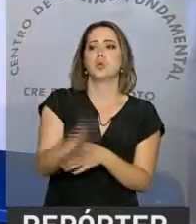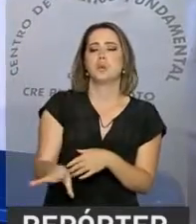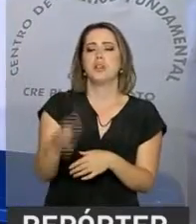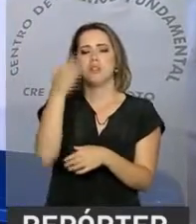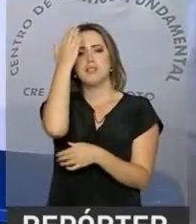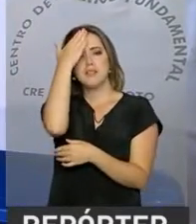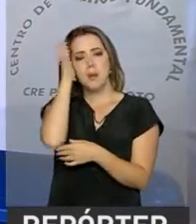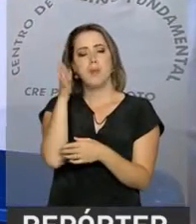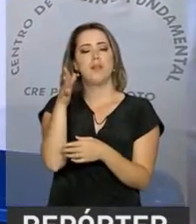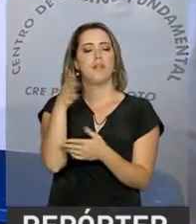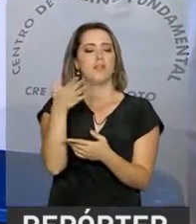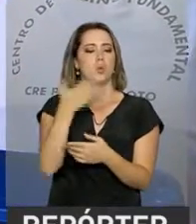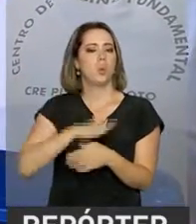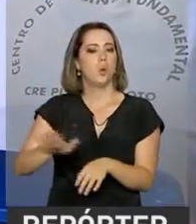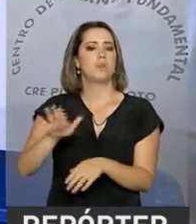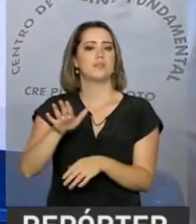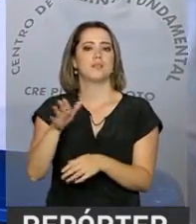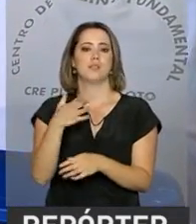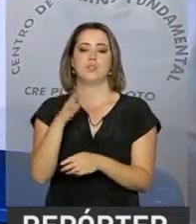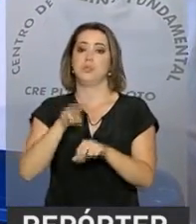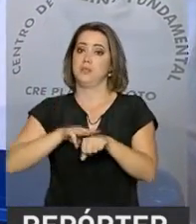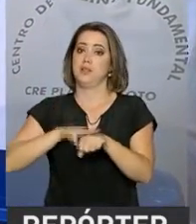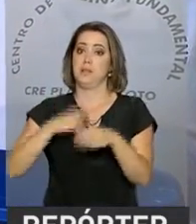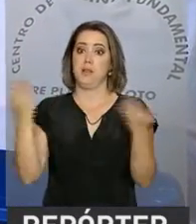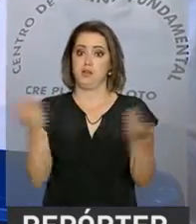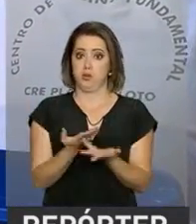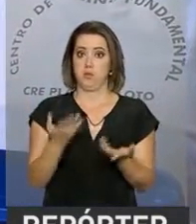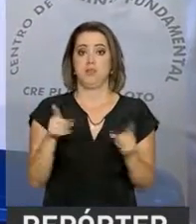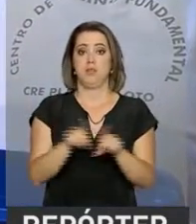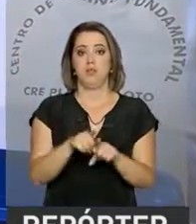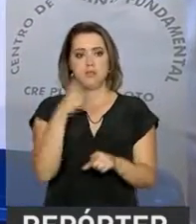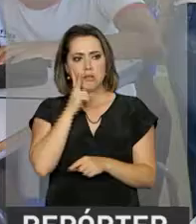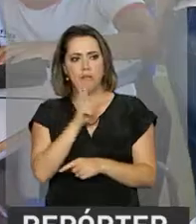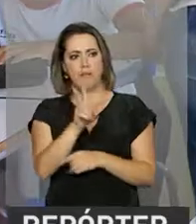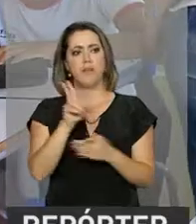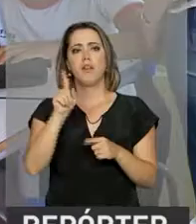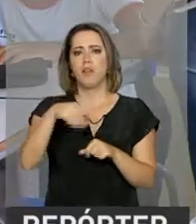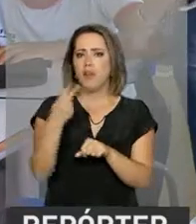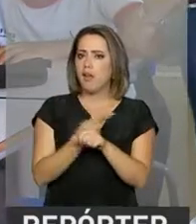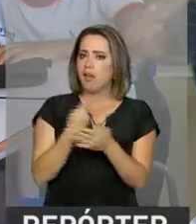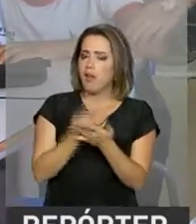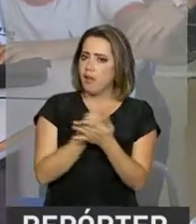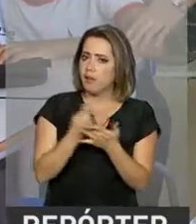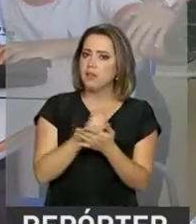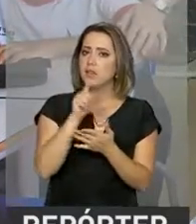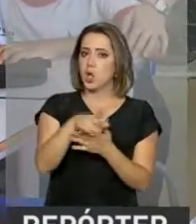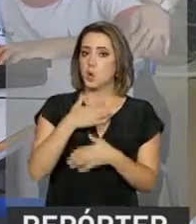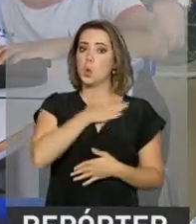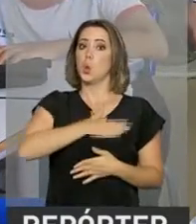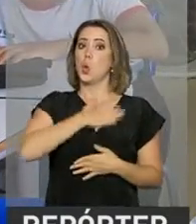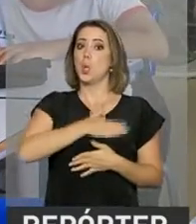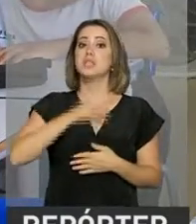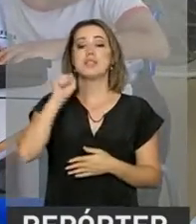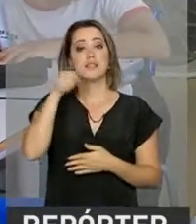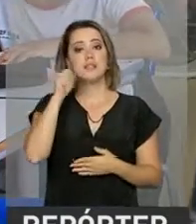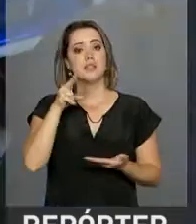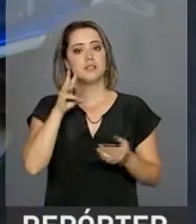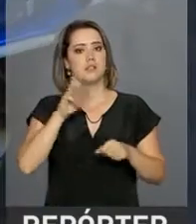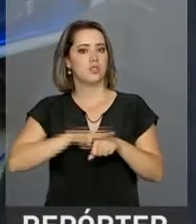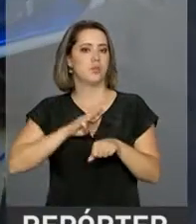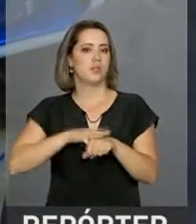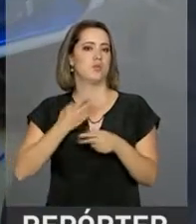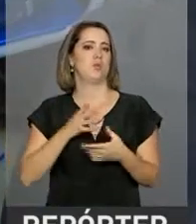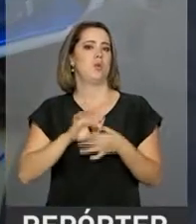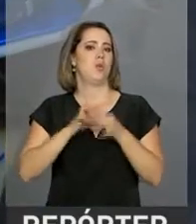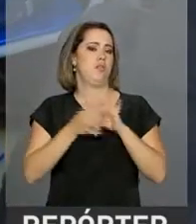matemática. Mas nesse momento fica muito visível que é errado esse pensamento, porque o aluno ele gosta sim. A Olimpíada ela não é o cálculo pelo cálculo.